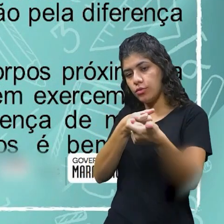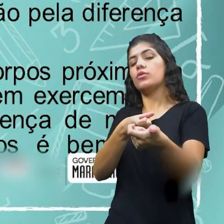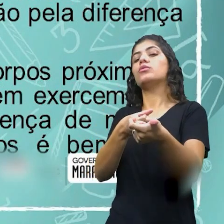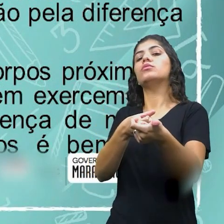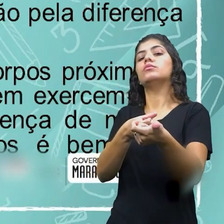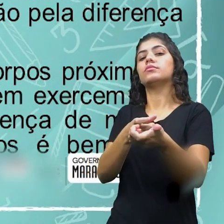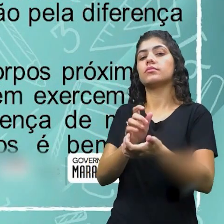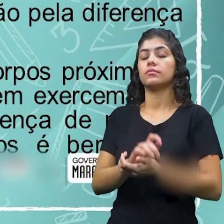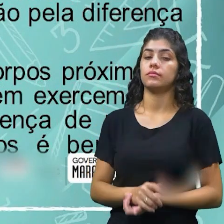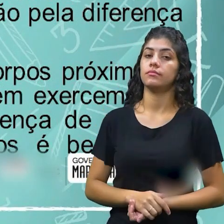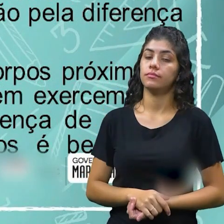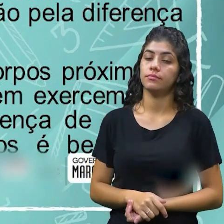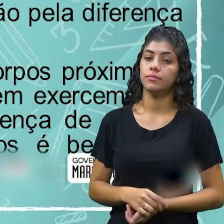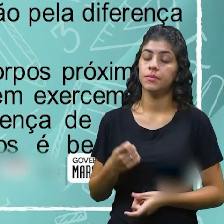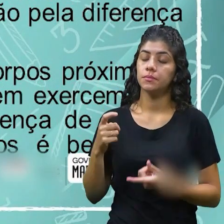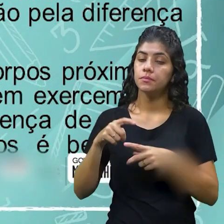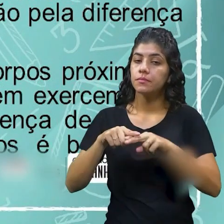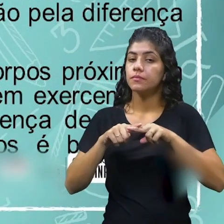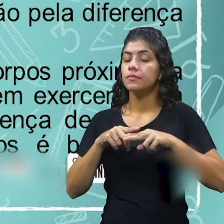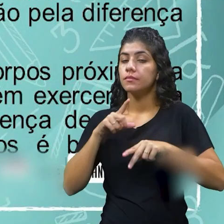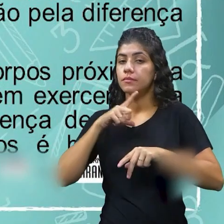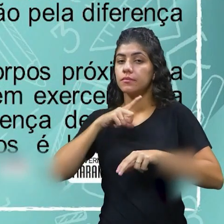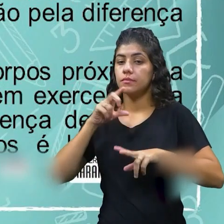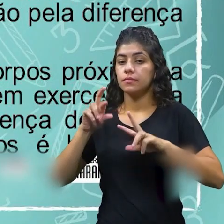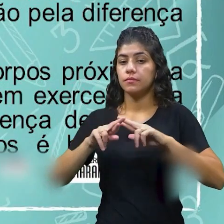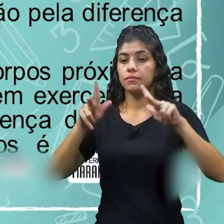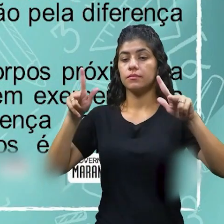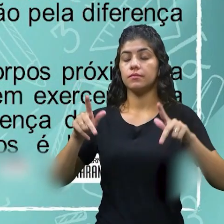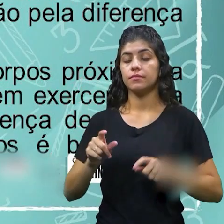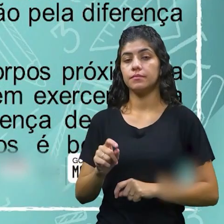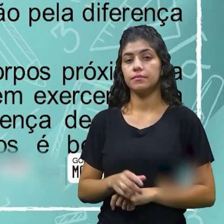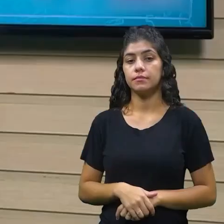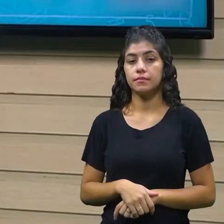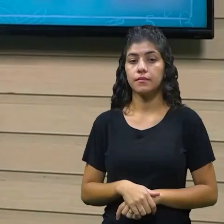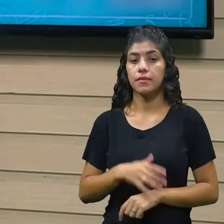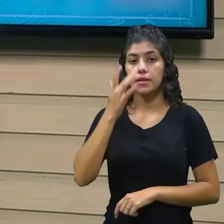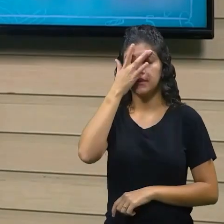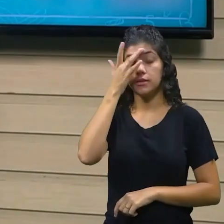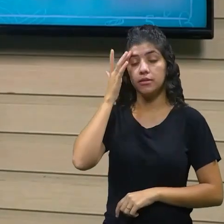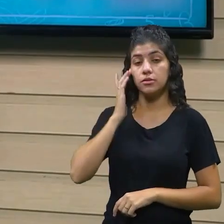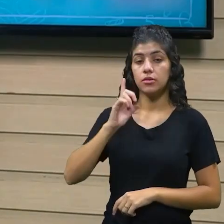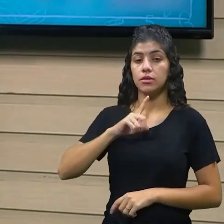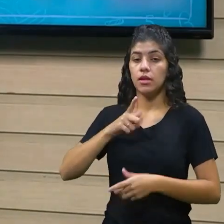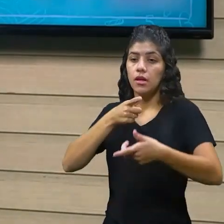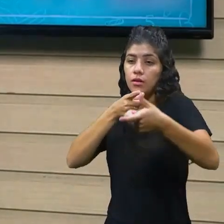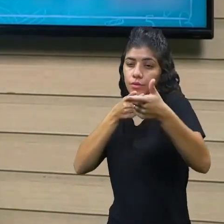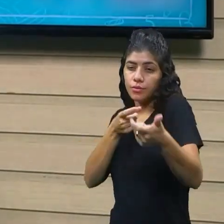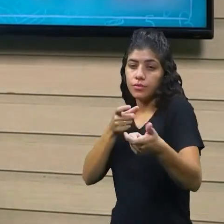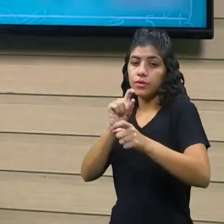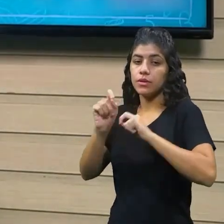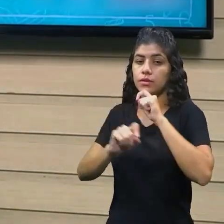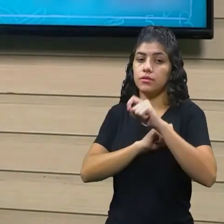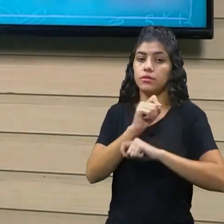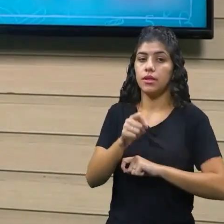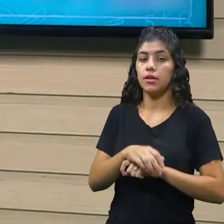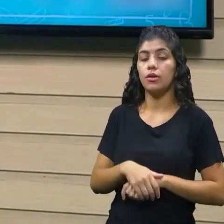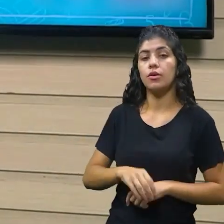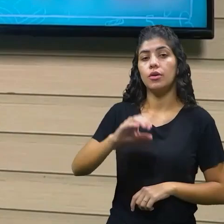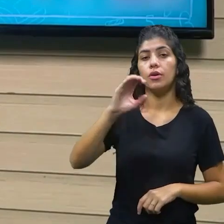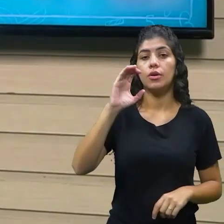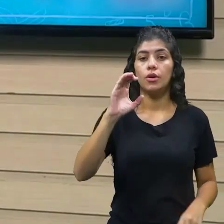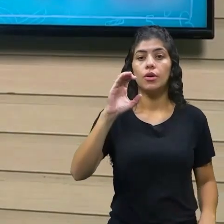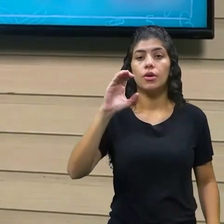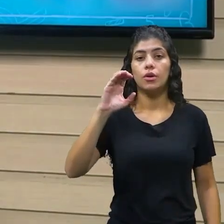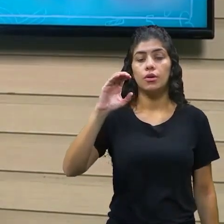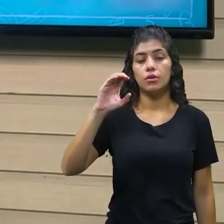sentido contrário da bala por uma força de reação ao disparo. Os atiradores costumam chamar esse movimento de coice, né?